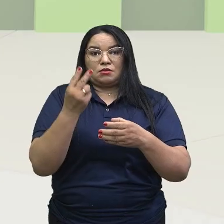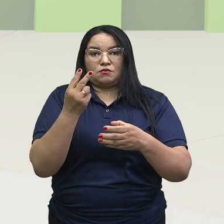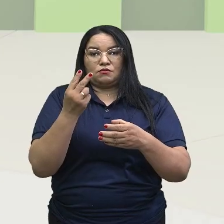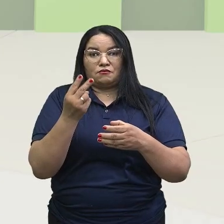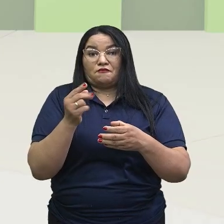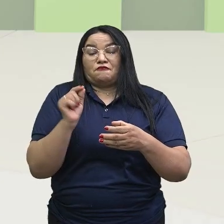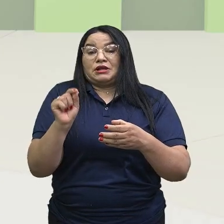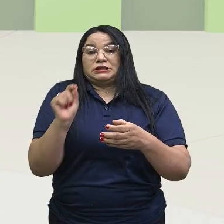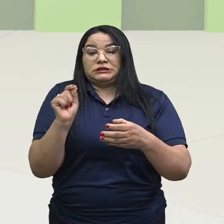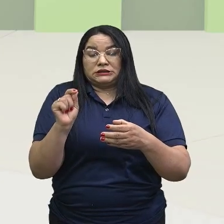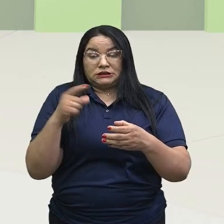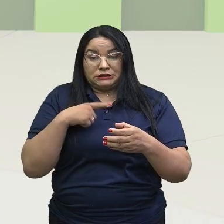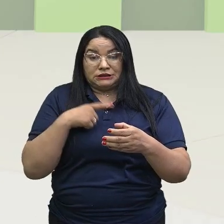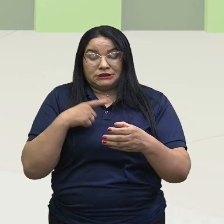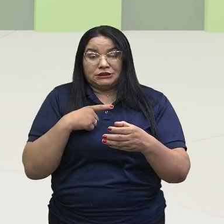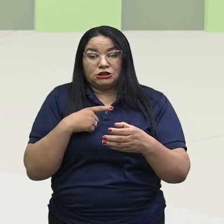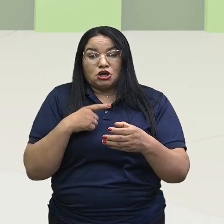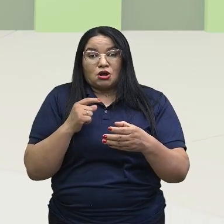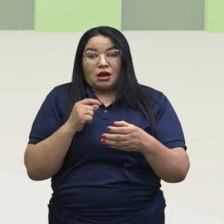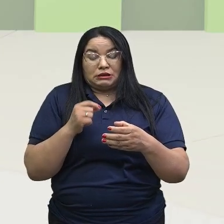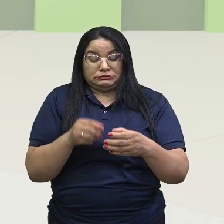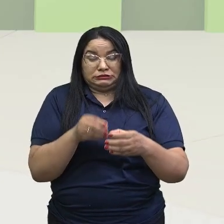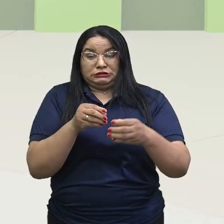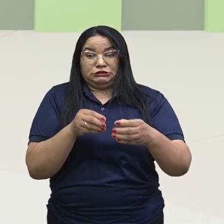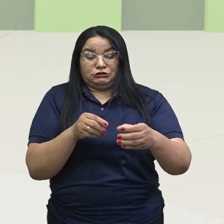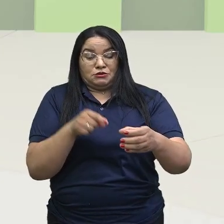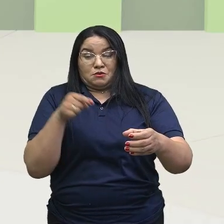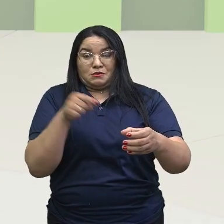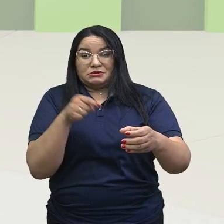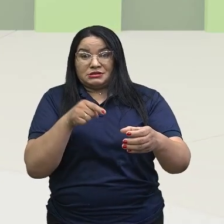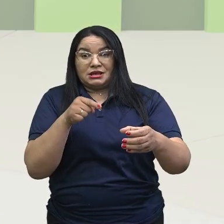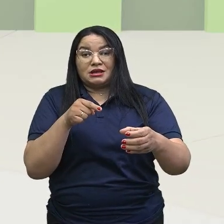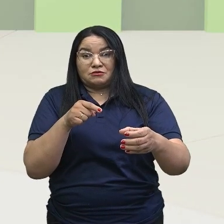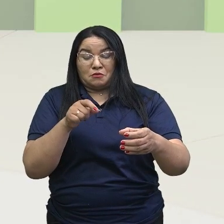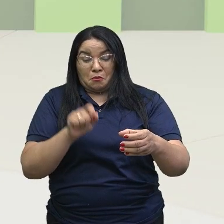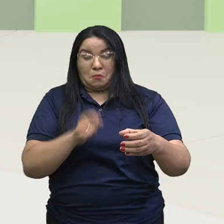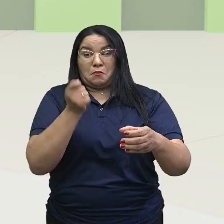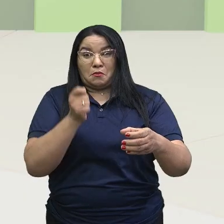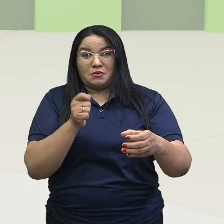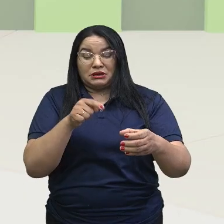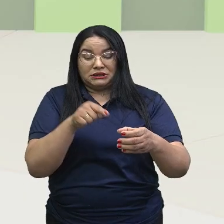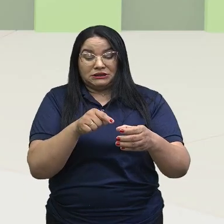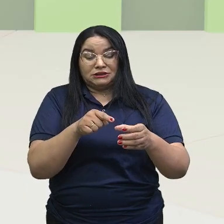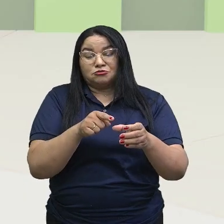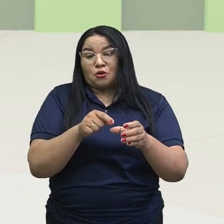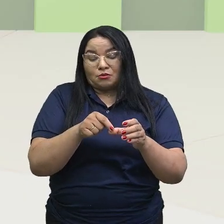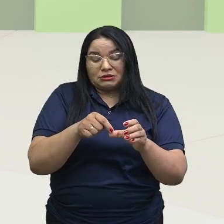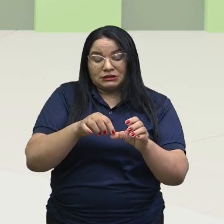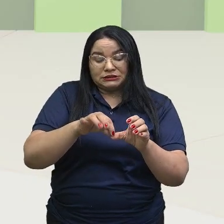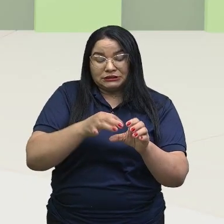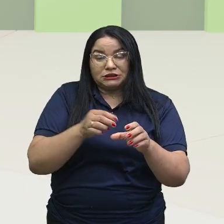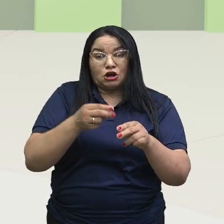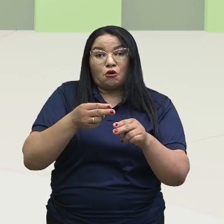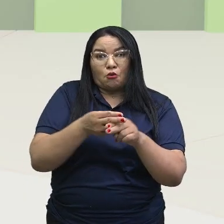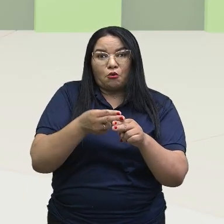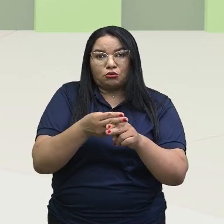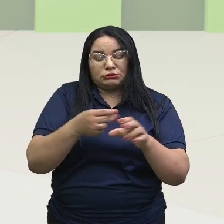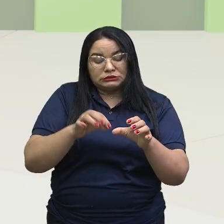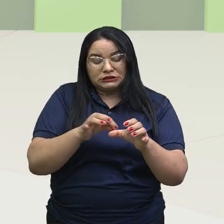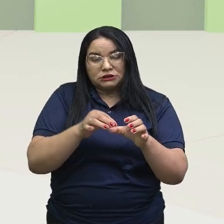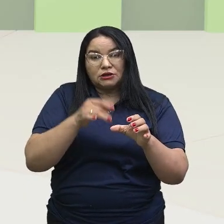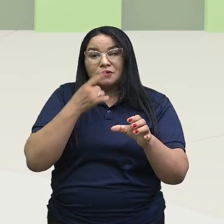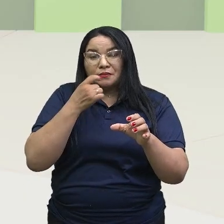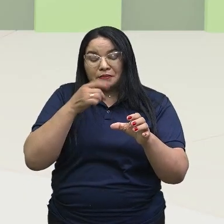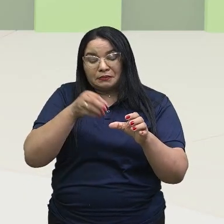opções, né? Ou eu ficava segurando ali, porque eu sabia que tinha rasgado o meu dedo, tinha cortado mesmo e estava